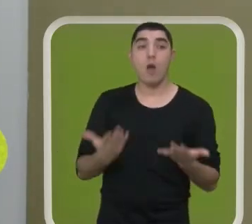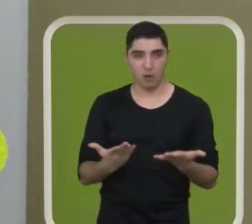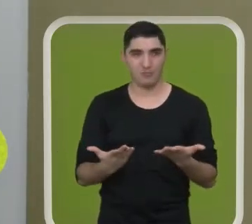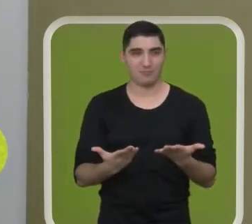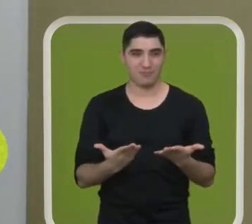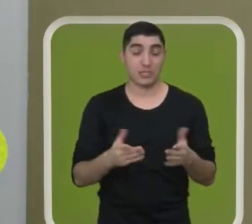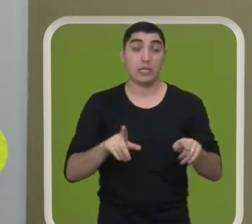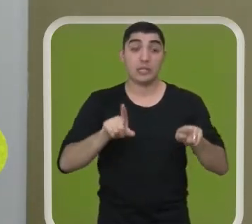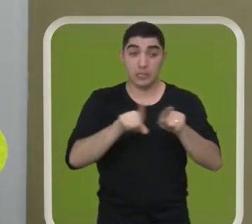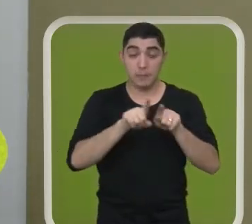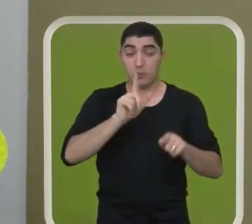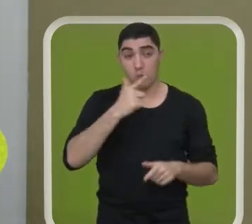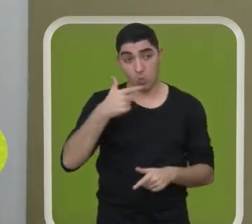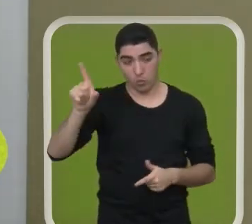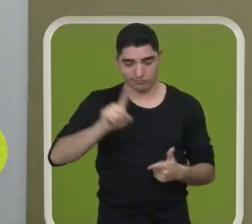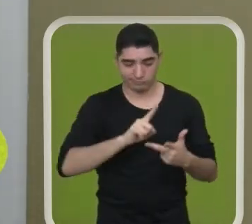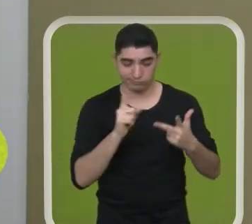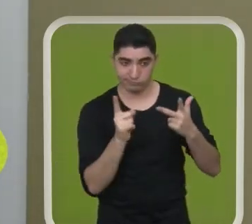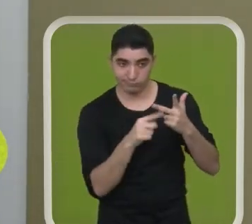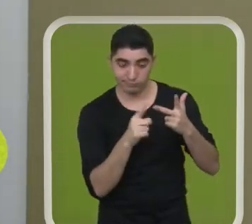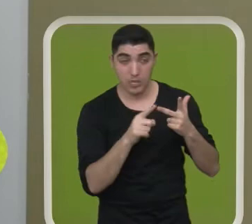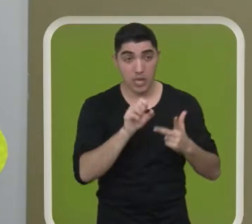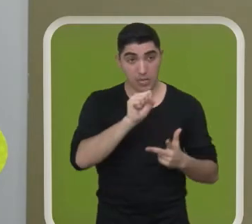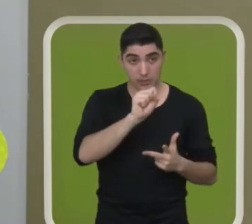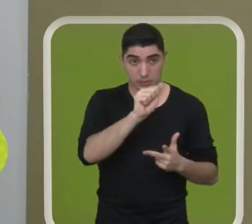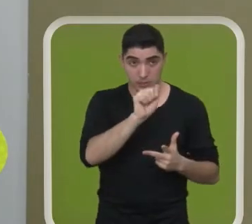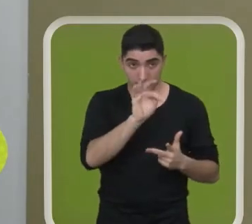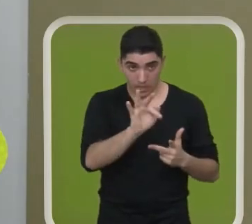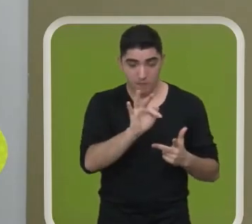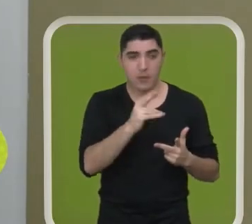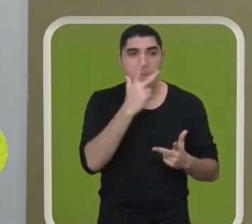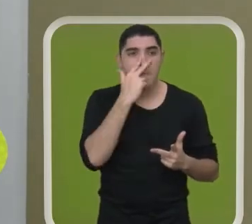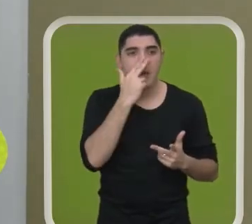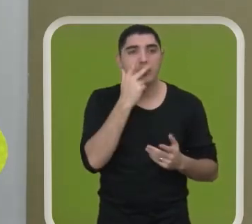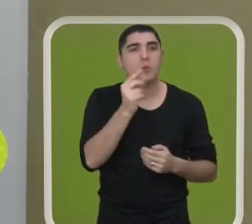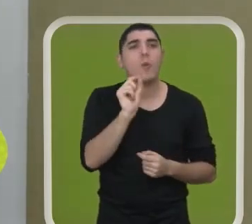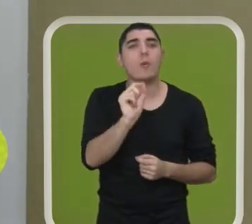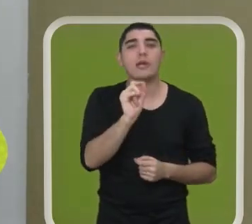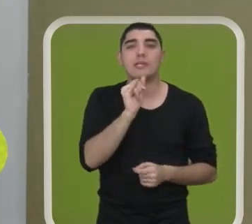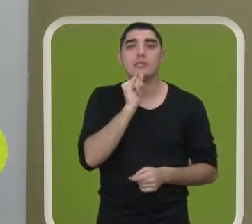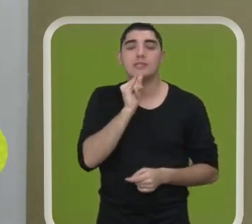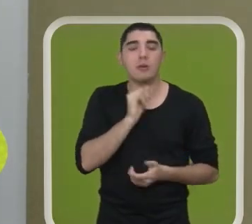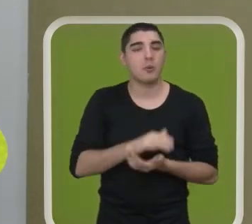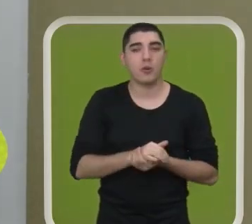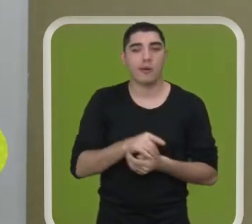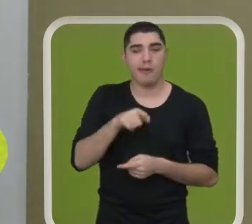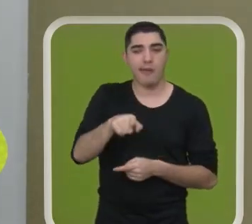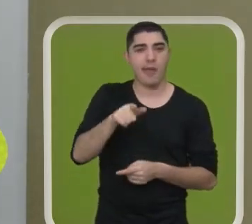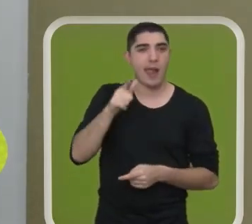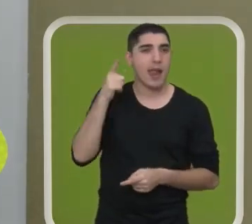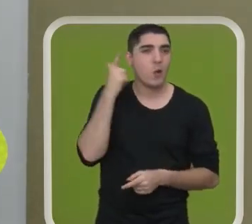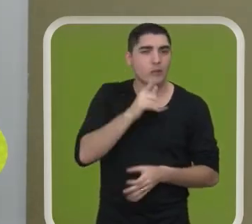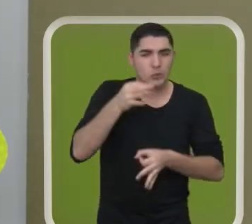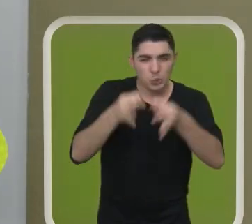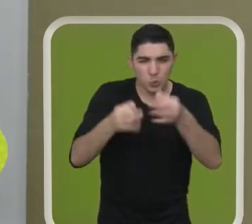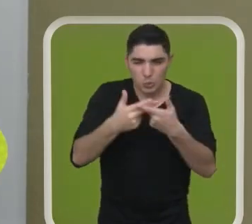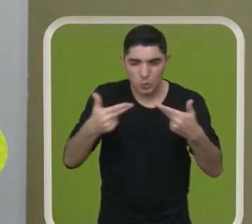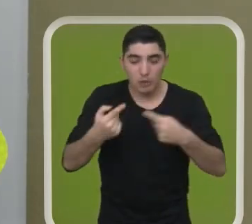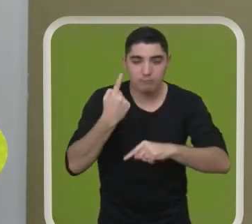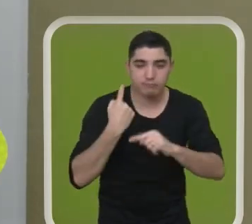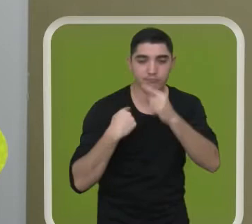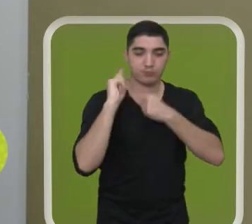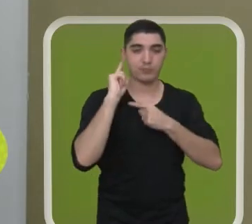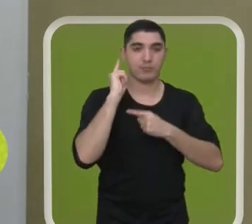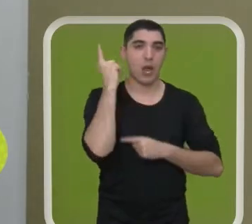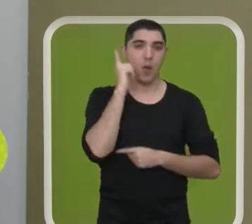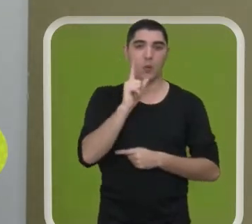terceira grande etapa. A SAF traz uma coisa muito parecida com a recuperação judicial. Aquela história do condomínio de credores. Tá? Então, ao invés